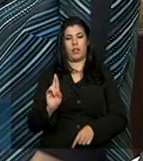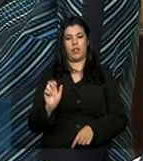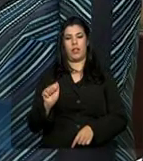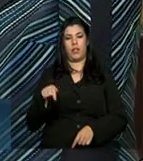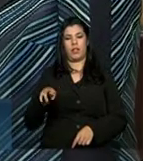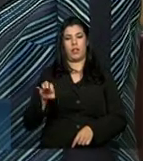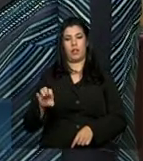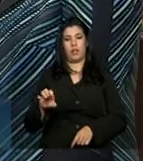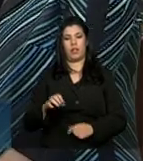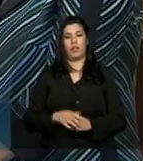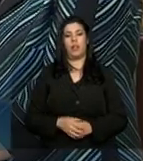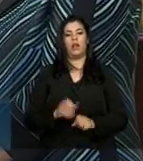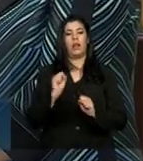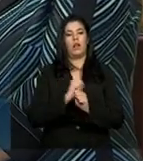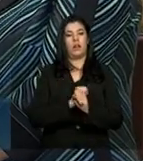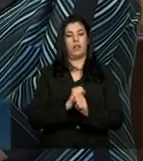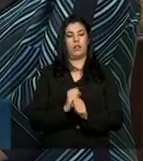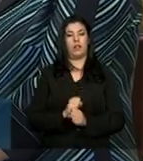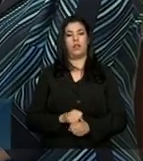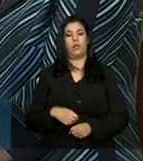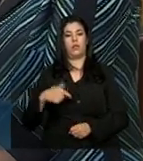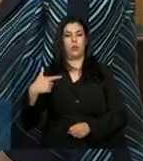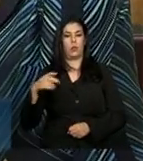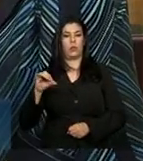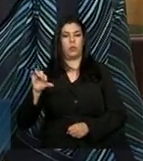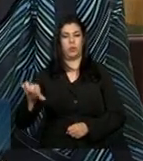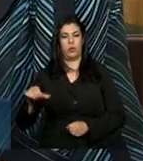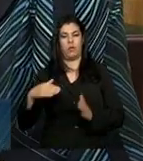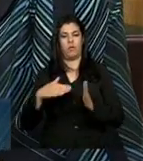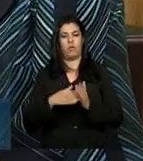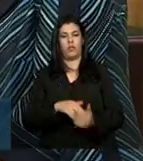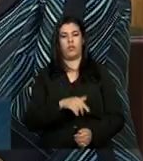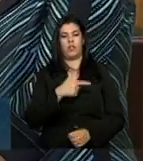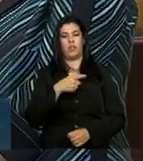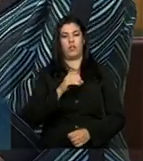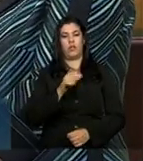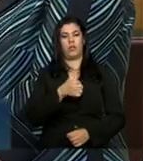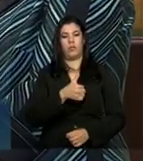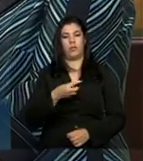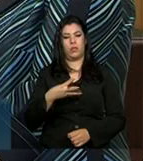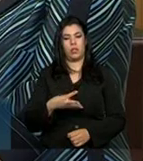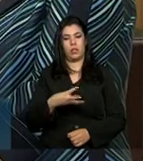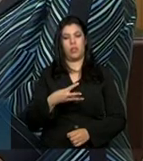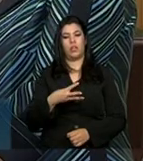Entre 2009 e 2013, o intercâmbio comercial com o país cresceu